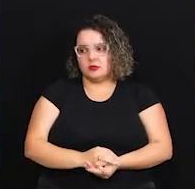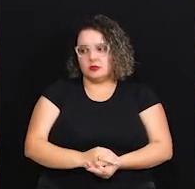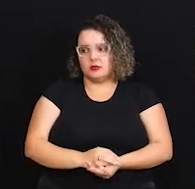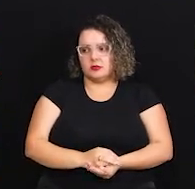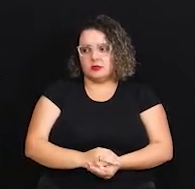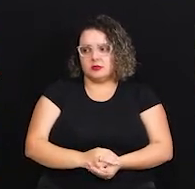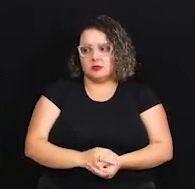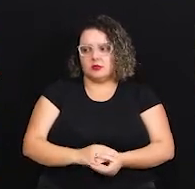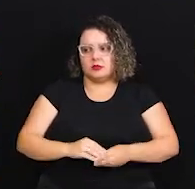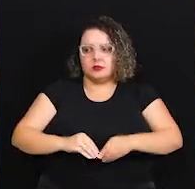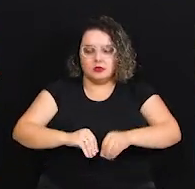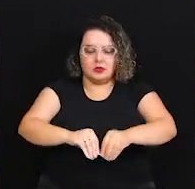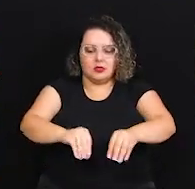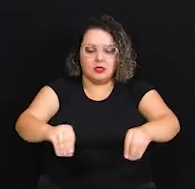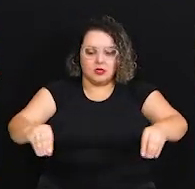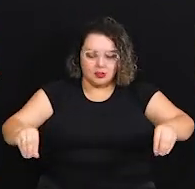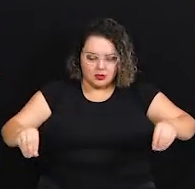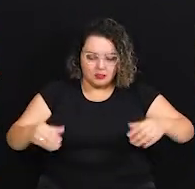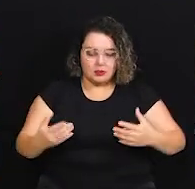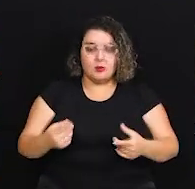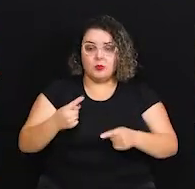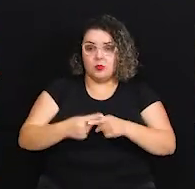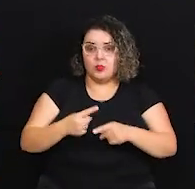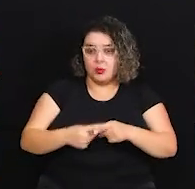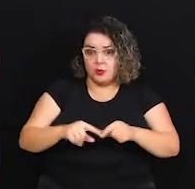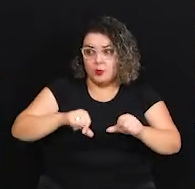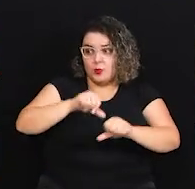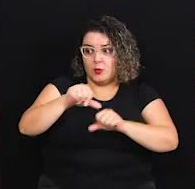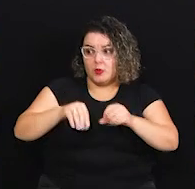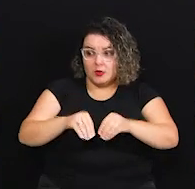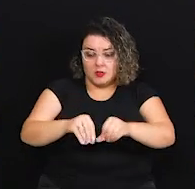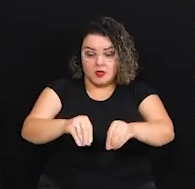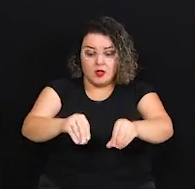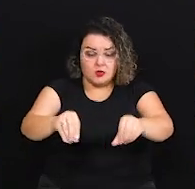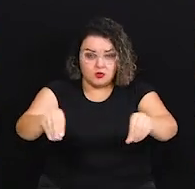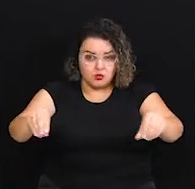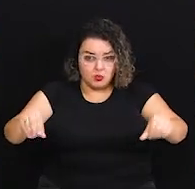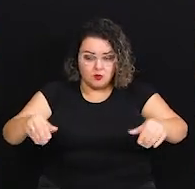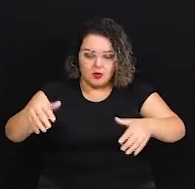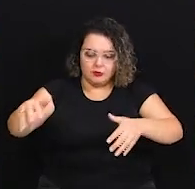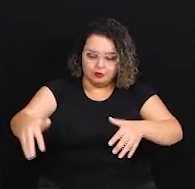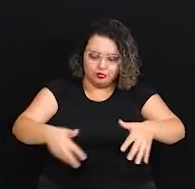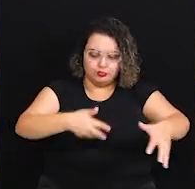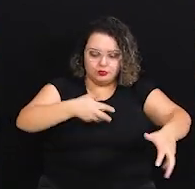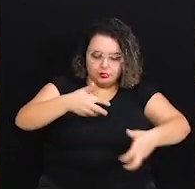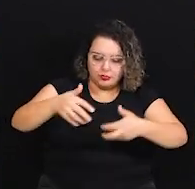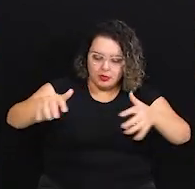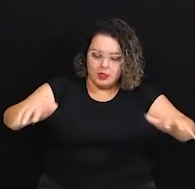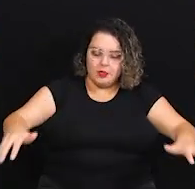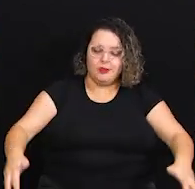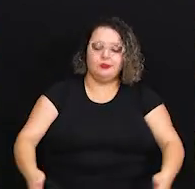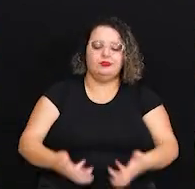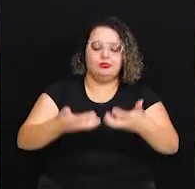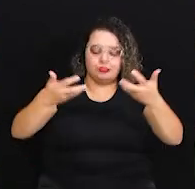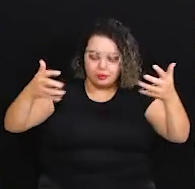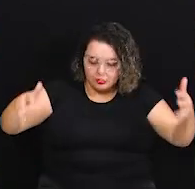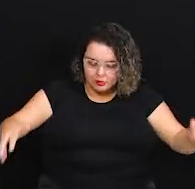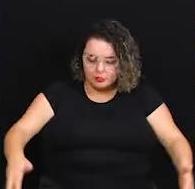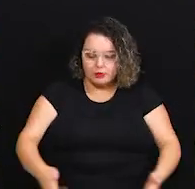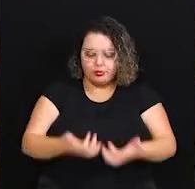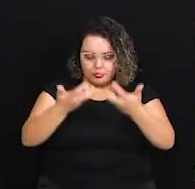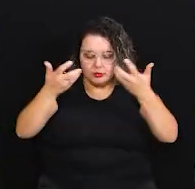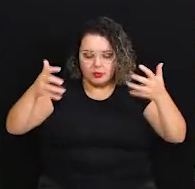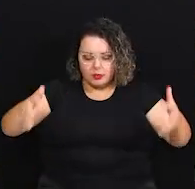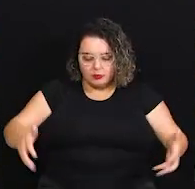arado de solo, porque a gente tem que modificar o solo que queimou, você tem que tirar a proteína de baixo para arar